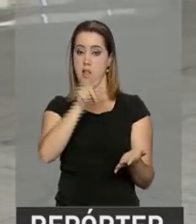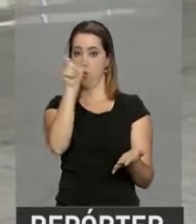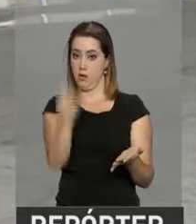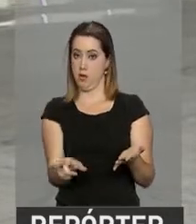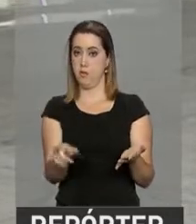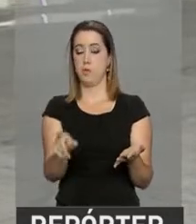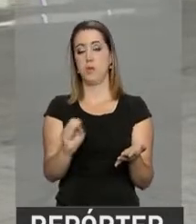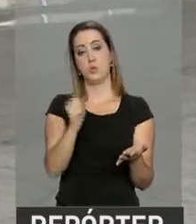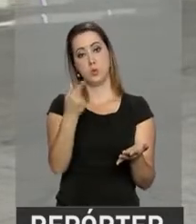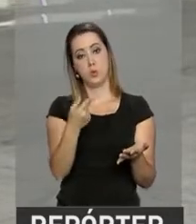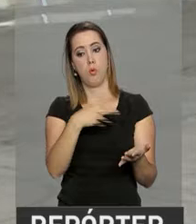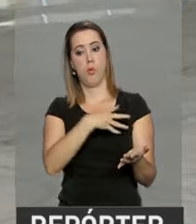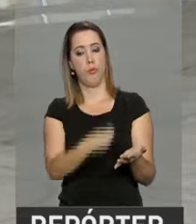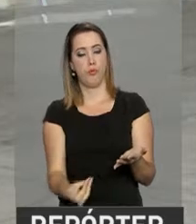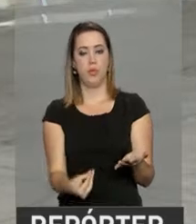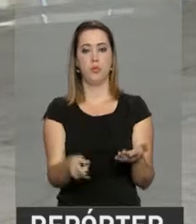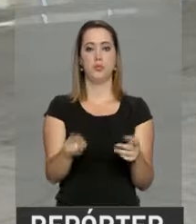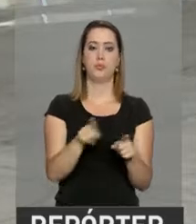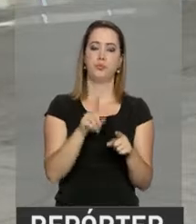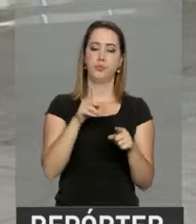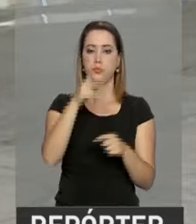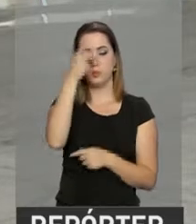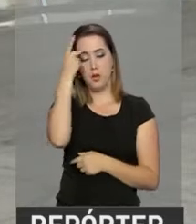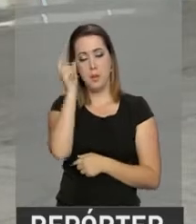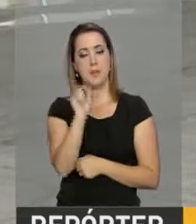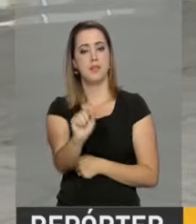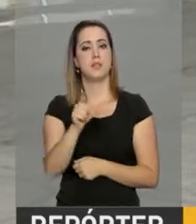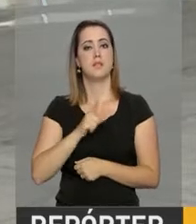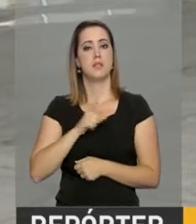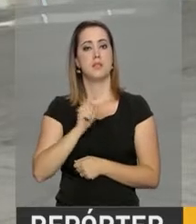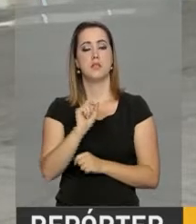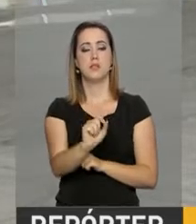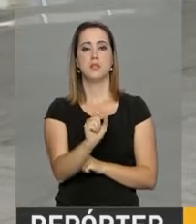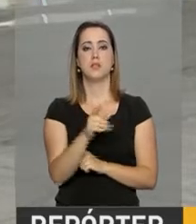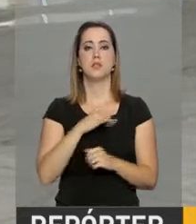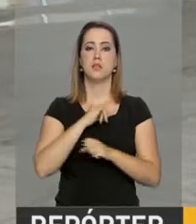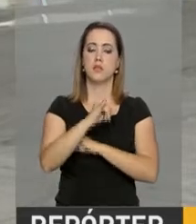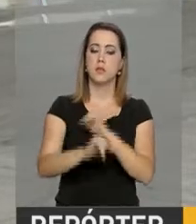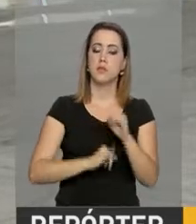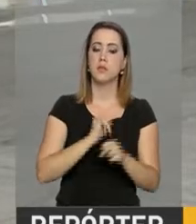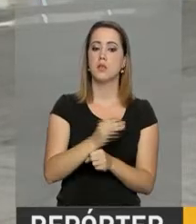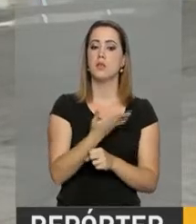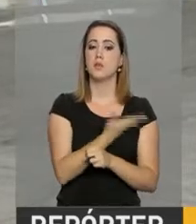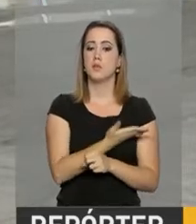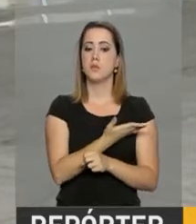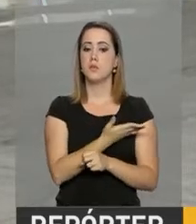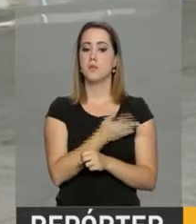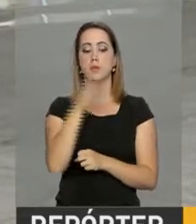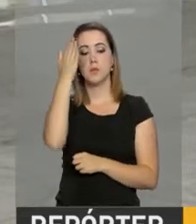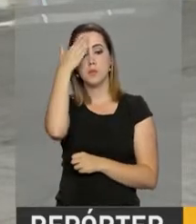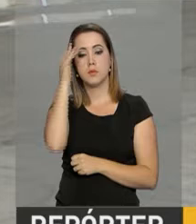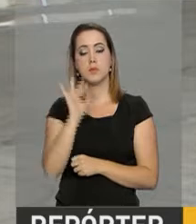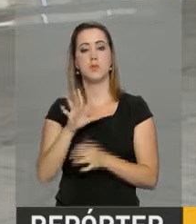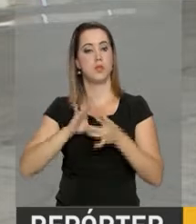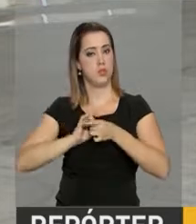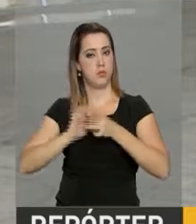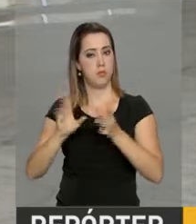pra saber se a teve a restituição liberada ou não o contribuinte pode acessar a página da receita federal na internet em